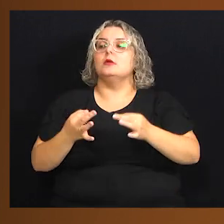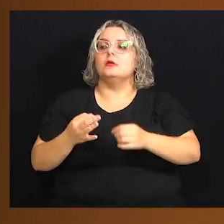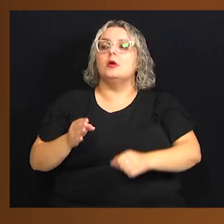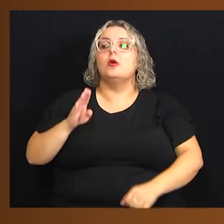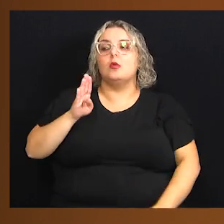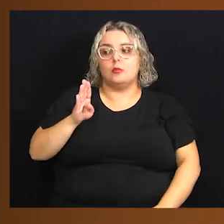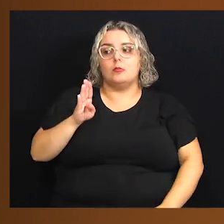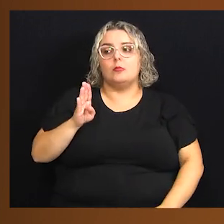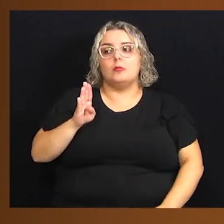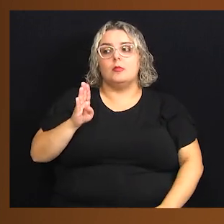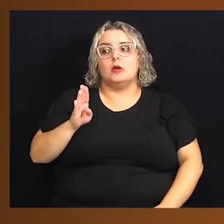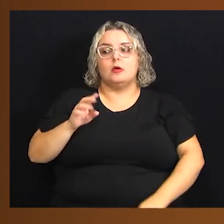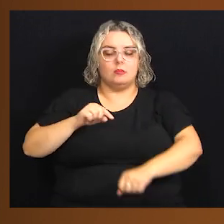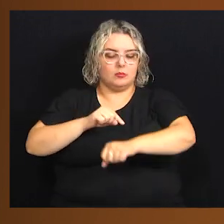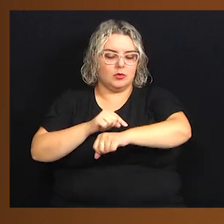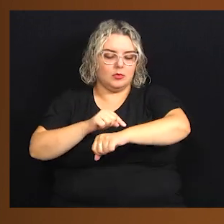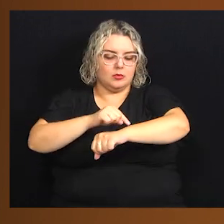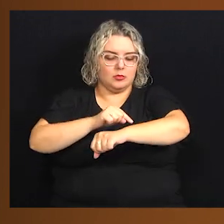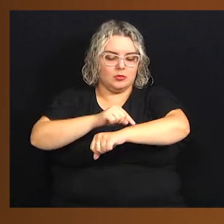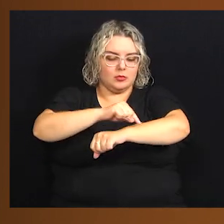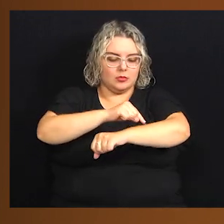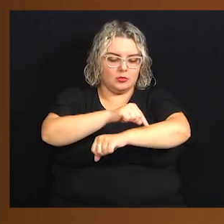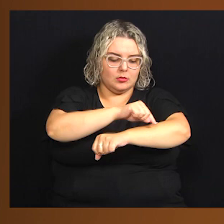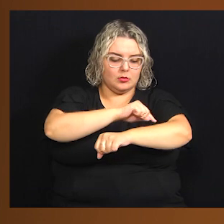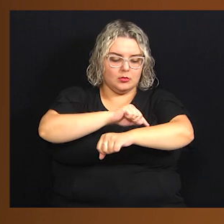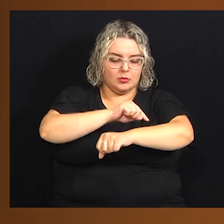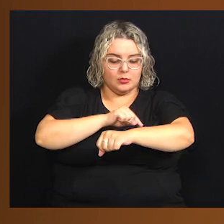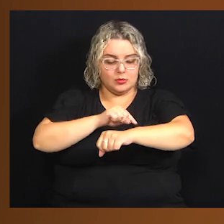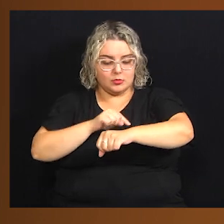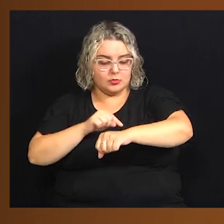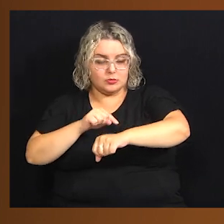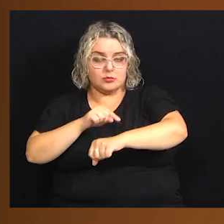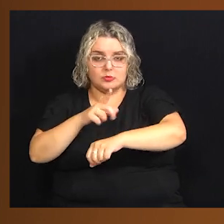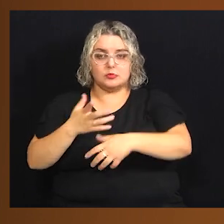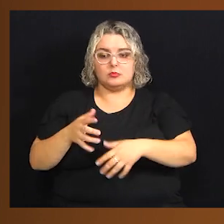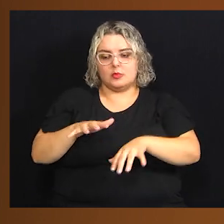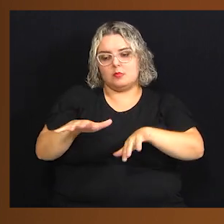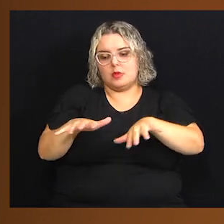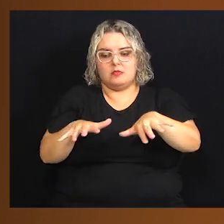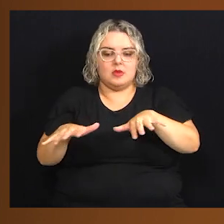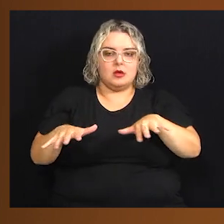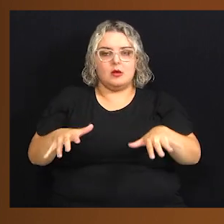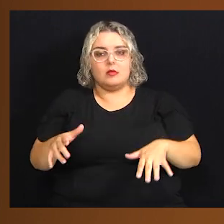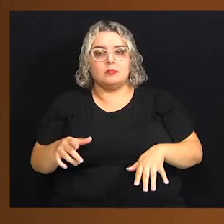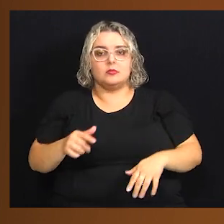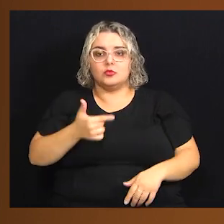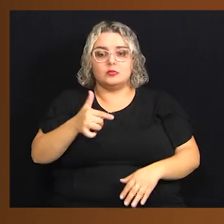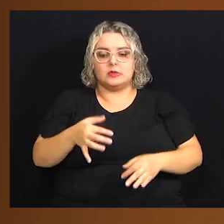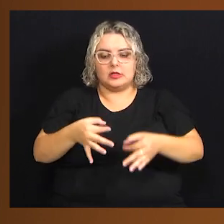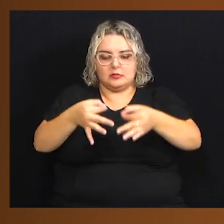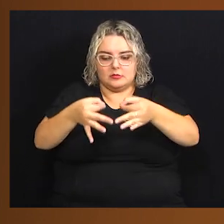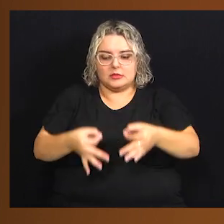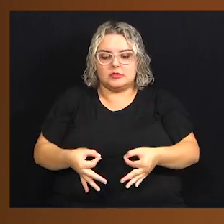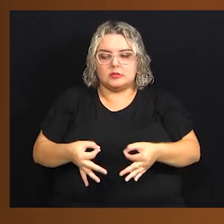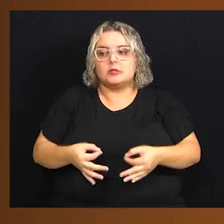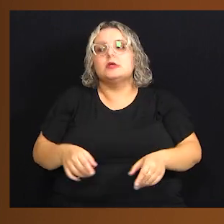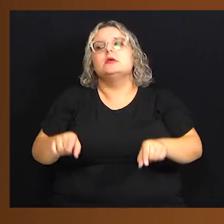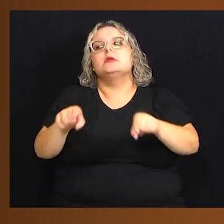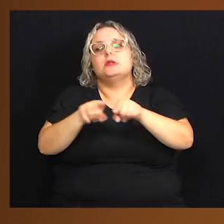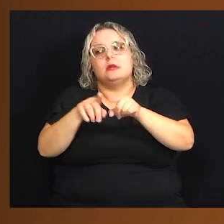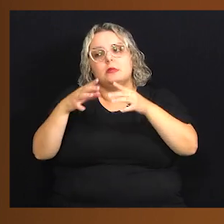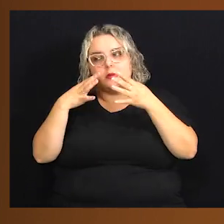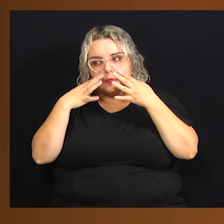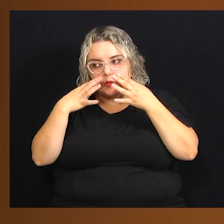atenção. O B é em relação às bordas. Se você tem uma lesão que as bordas são rendilhadas, são muito irregulares,